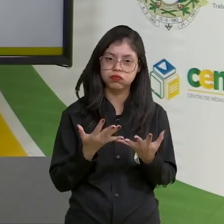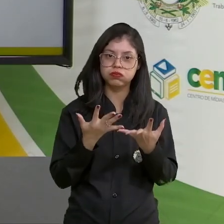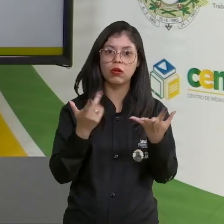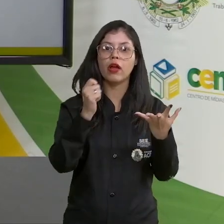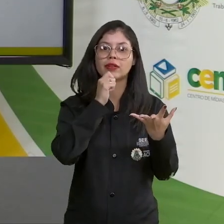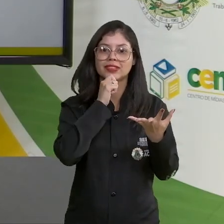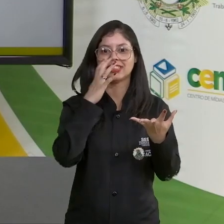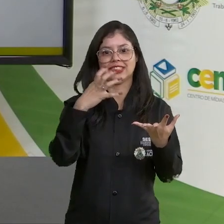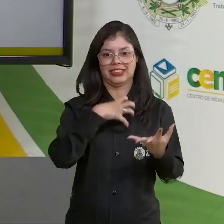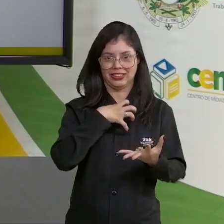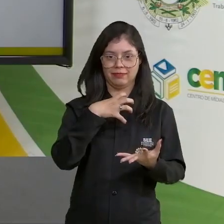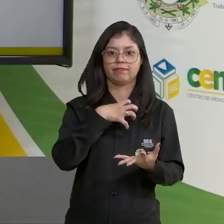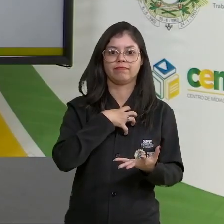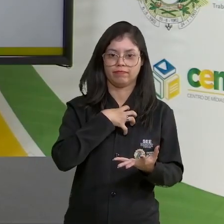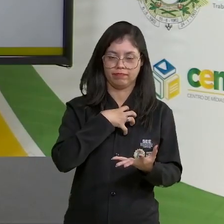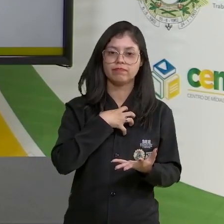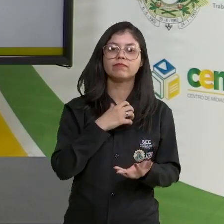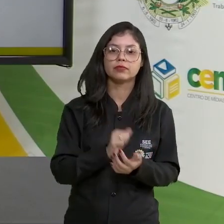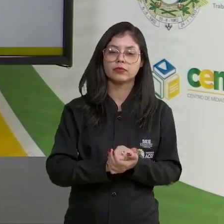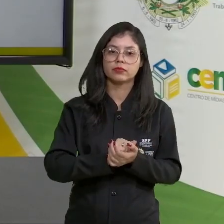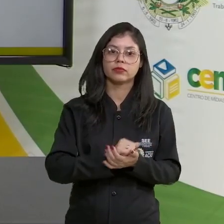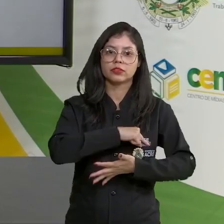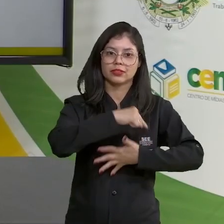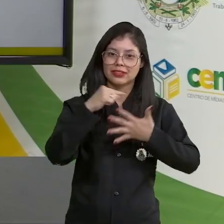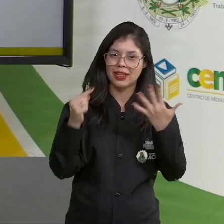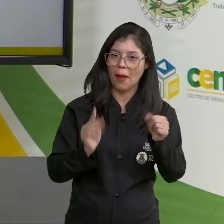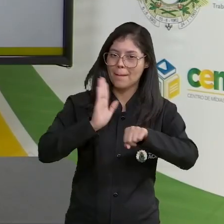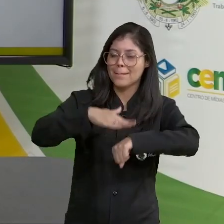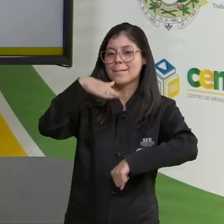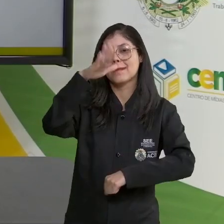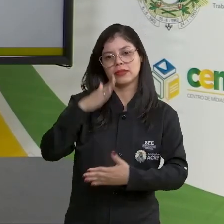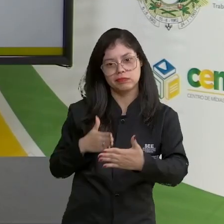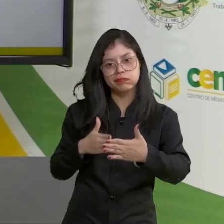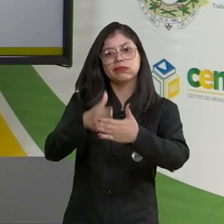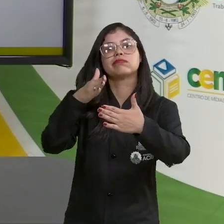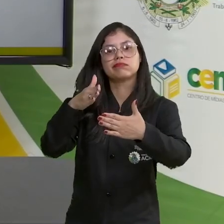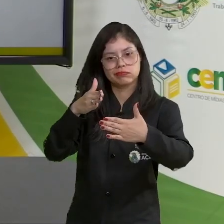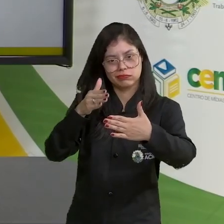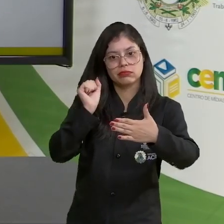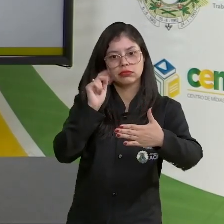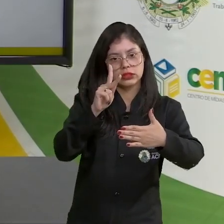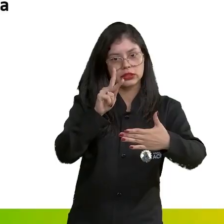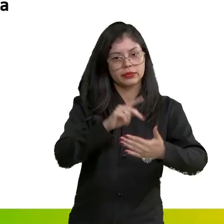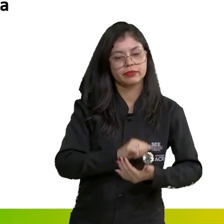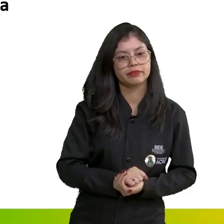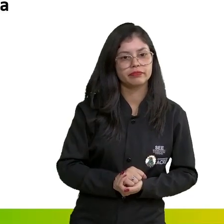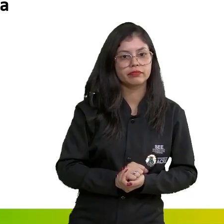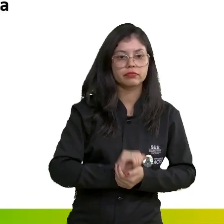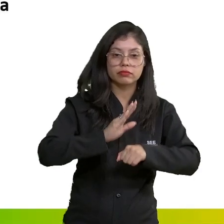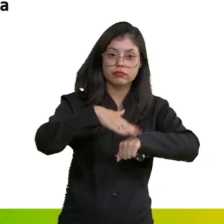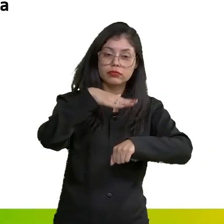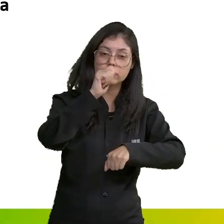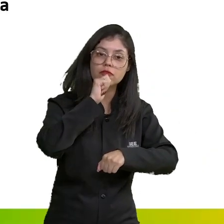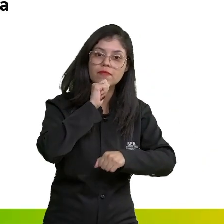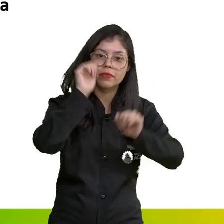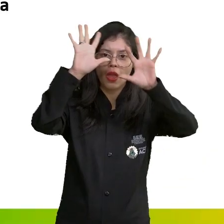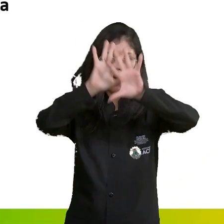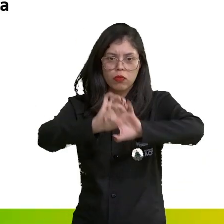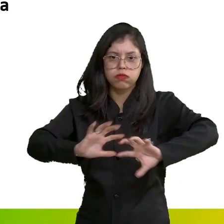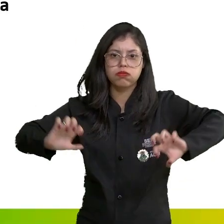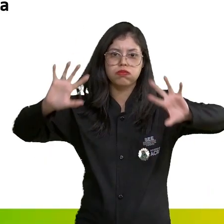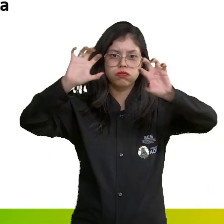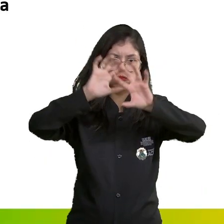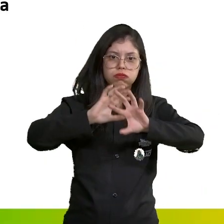gente sente. Então, ela é uma variável que é mais impactada, tá certo? Olha só. Quanto mais gases do